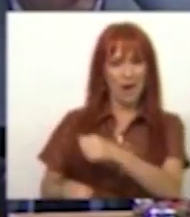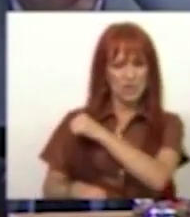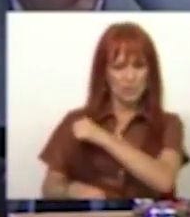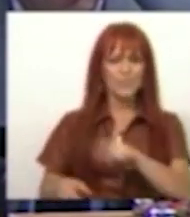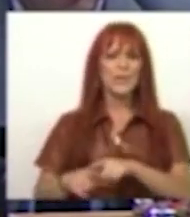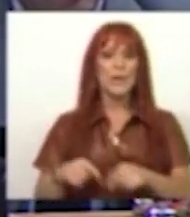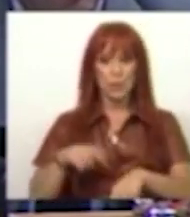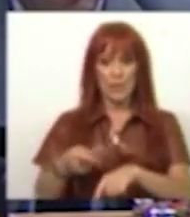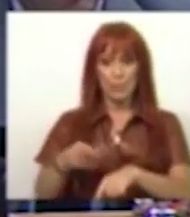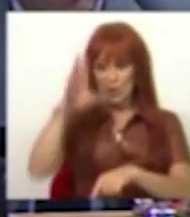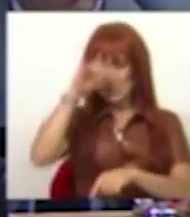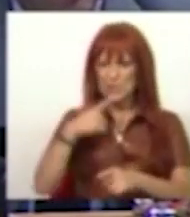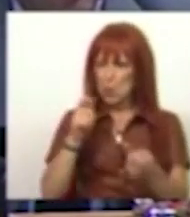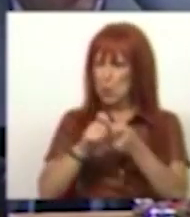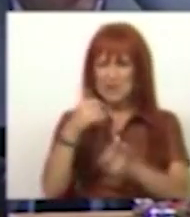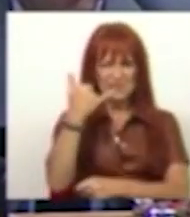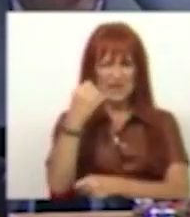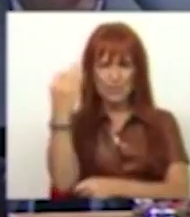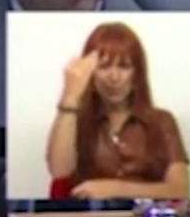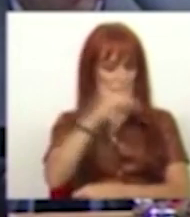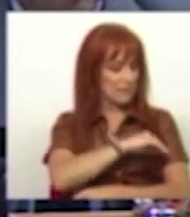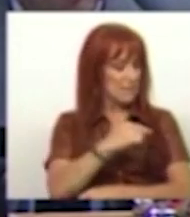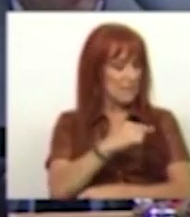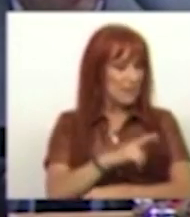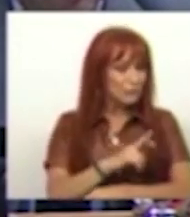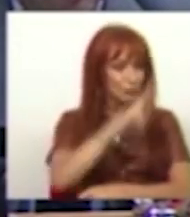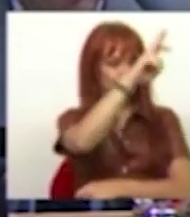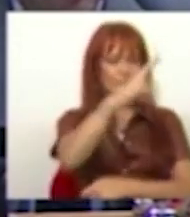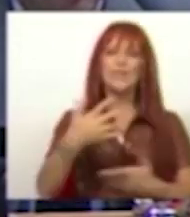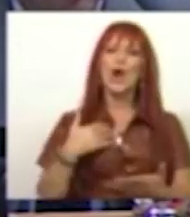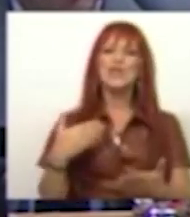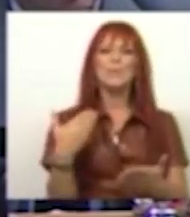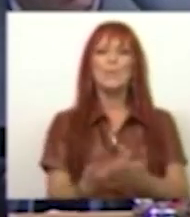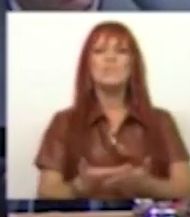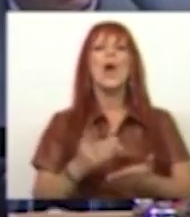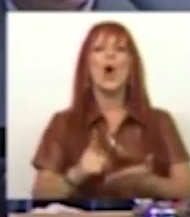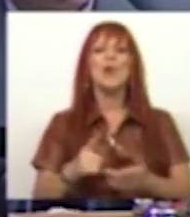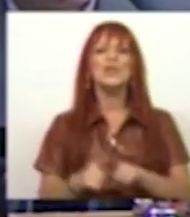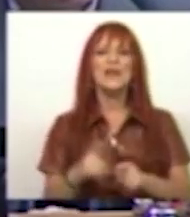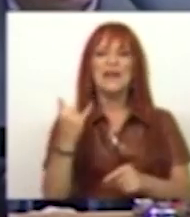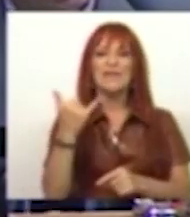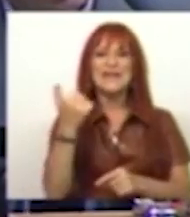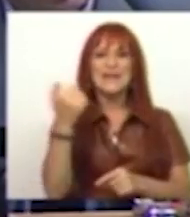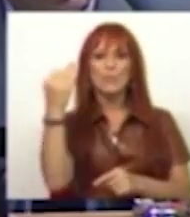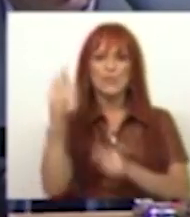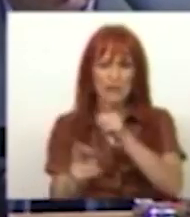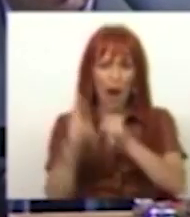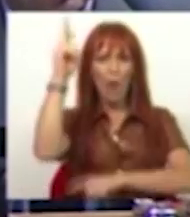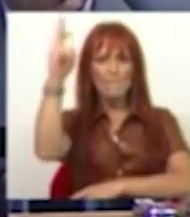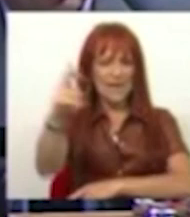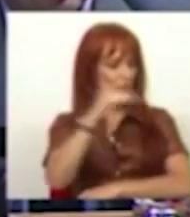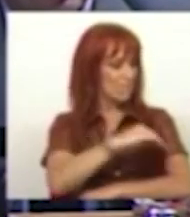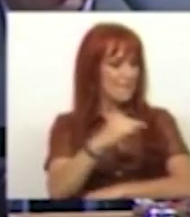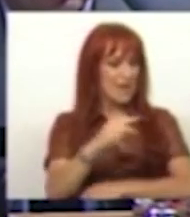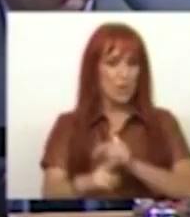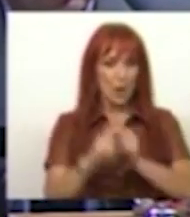Na legislatura anterior ficámos perto dos 20% de aumento do salário mínimo. O que nos propomos agora é um aumento de 25% do salário